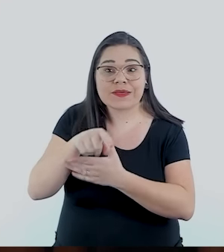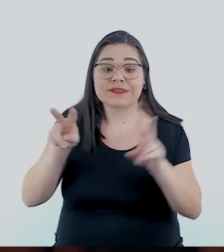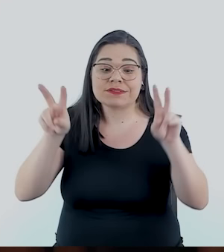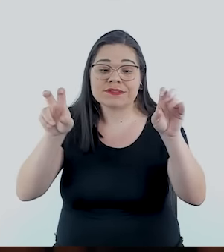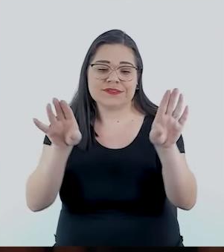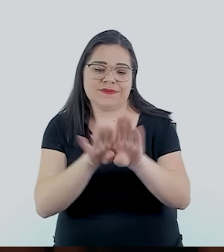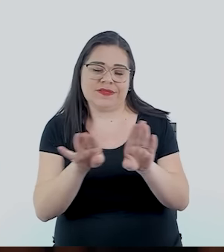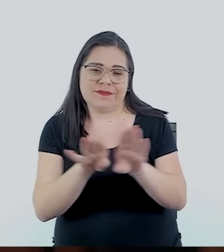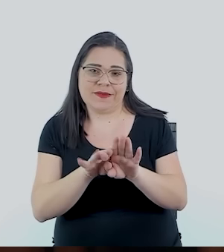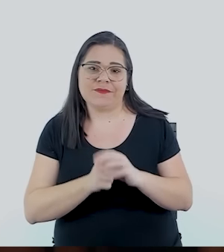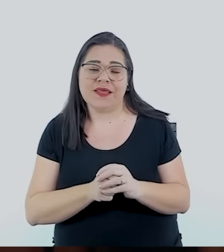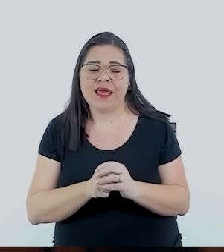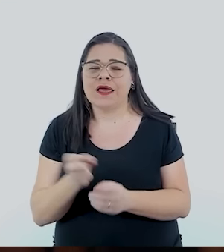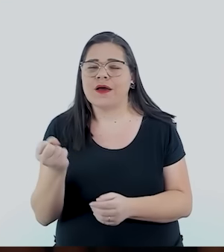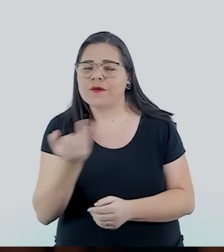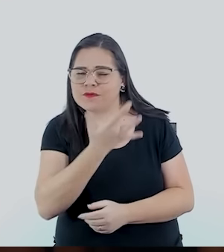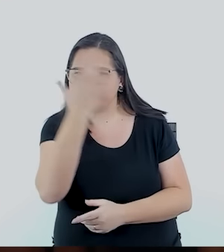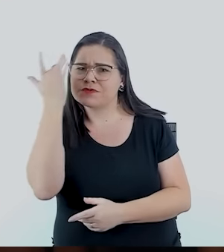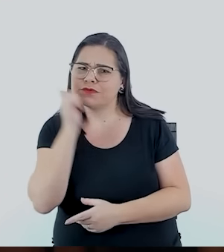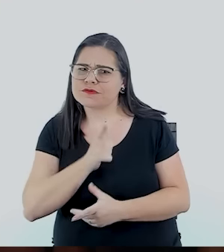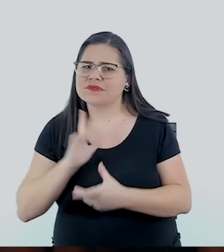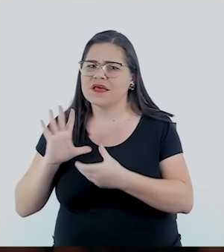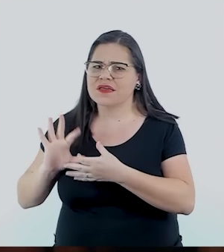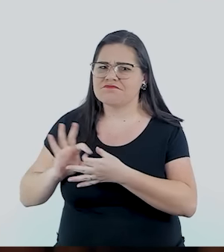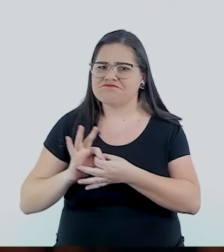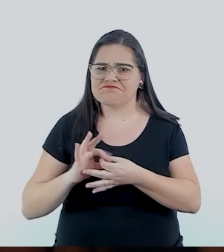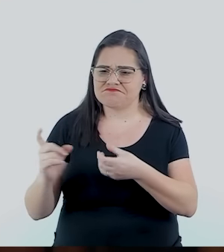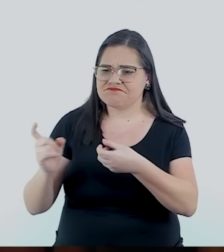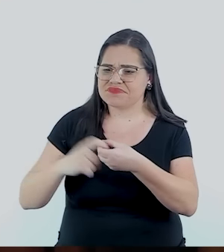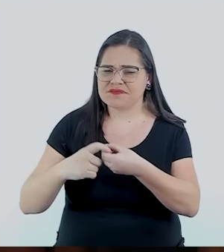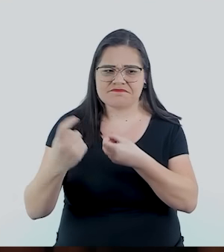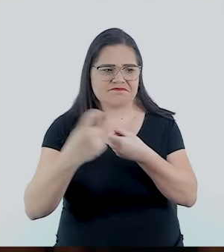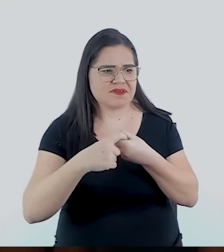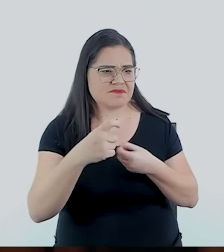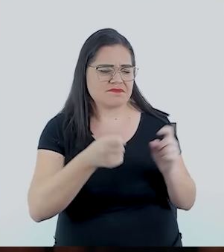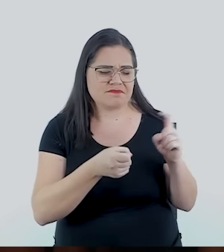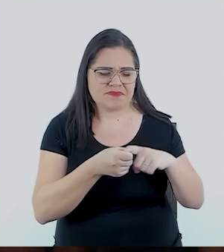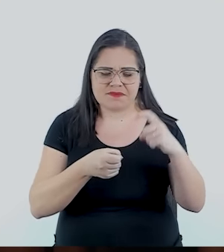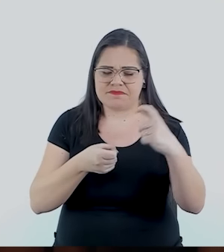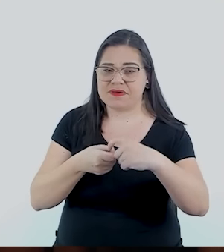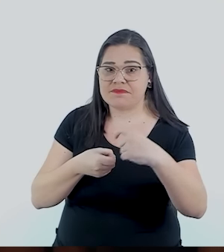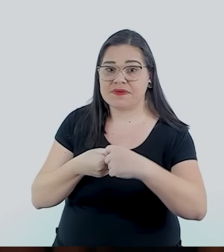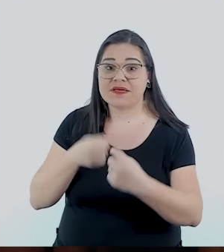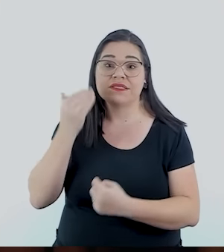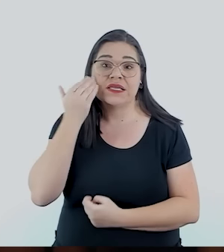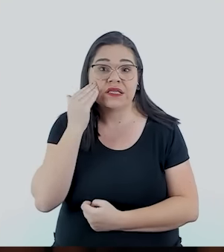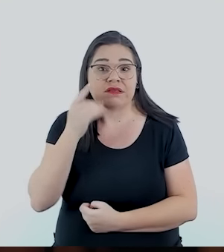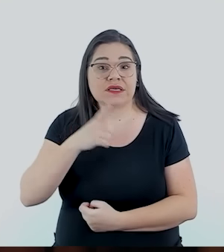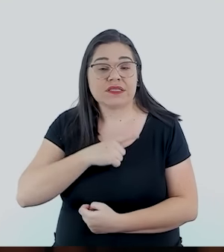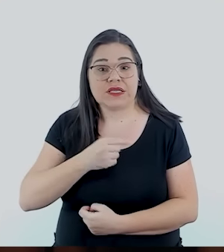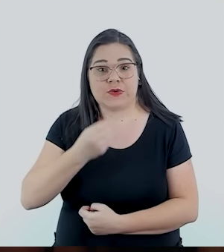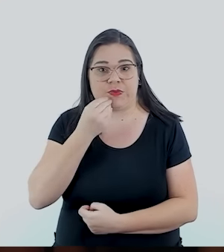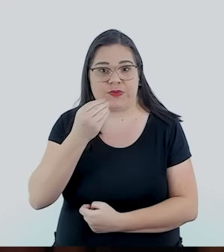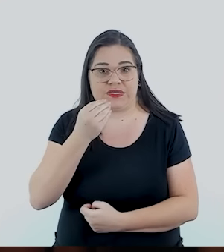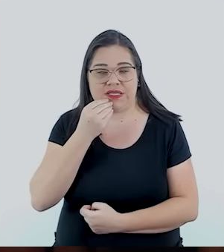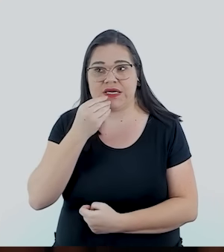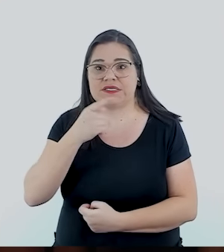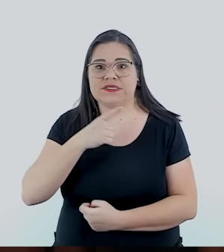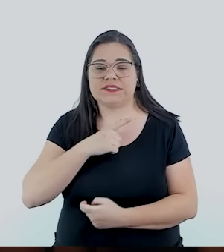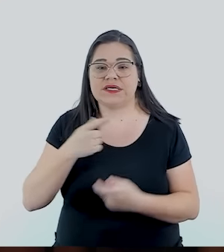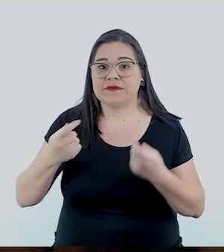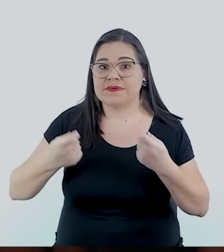algumas pessoas de fato vão se engajando né Eh entendendo que tem oportunidade ou que tem né um uma